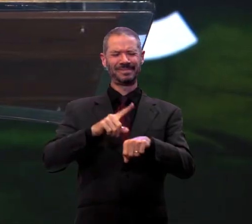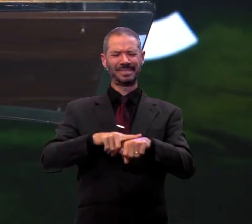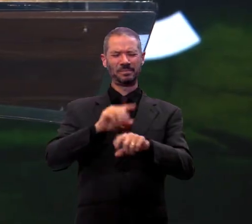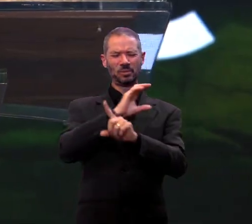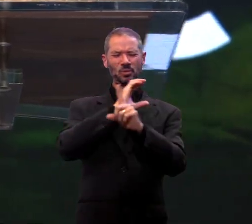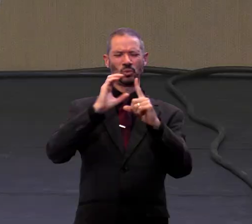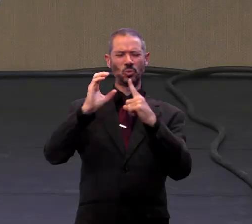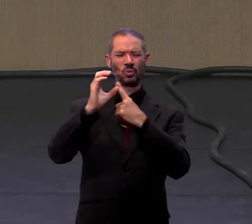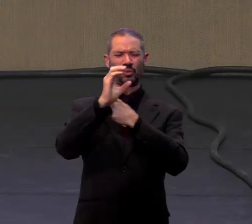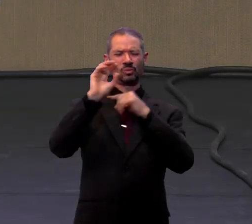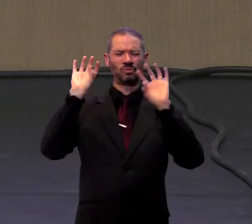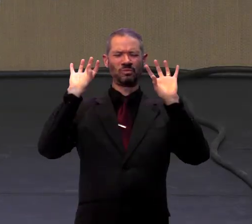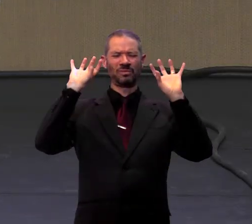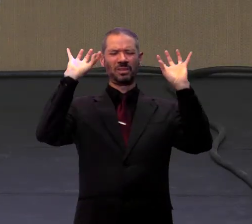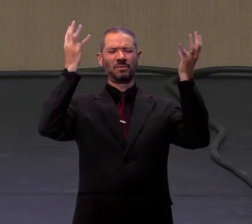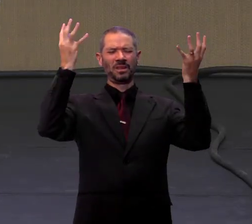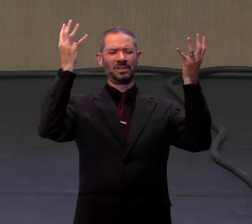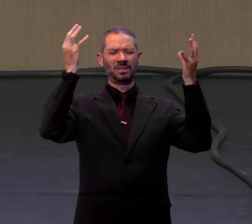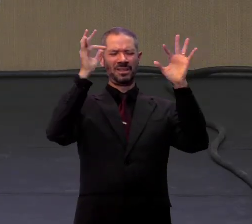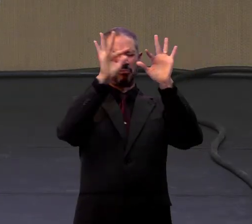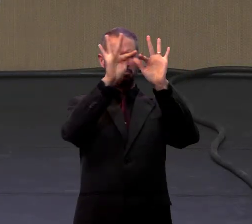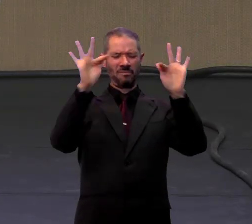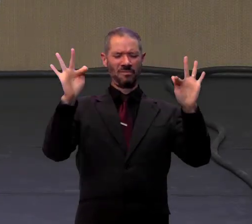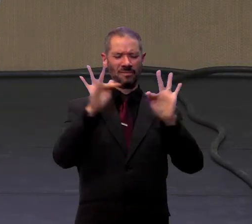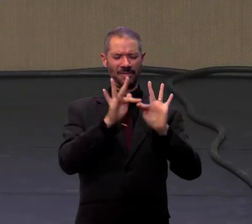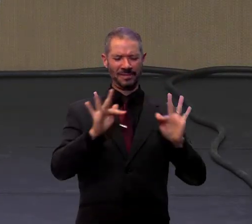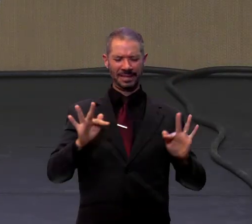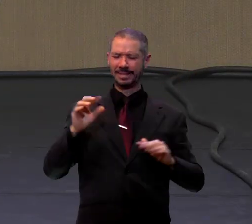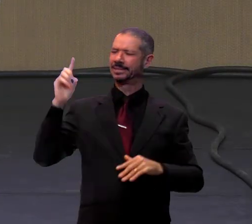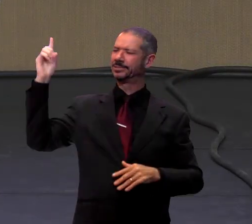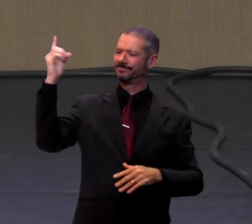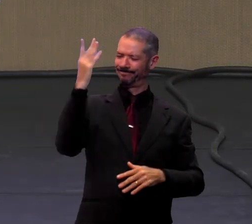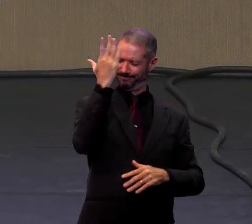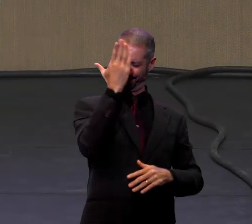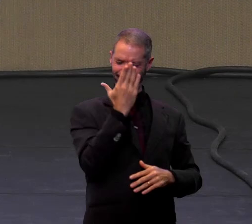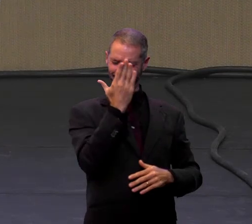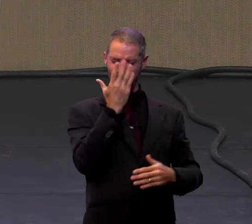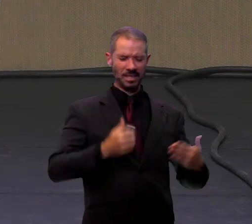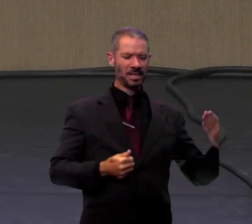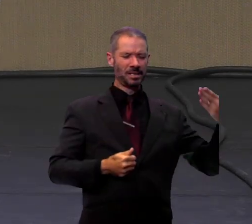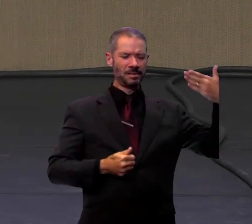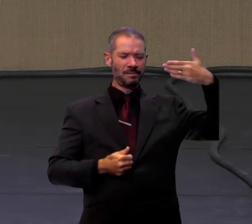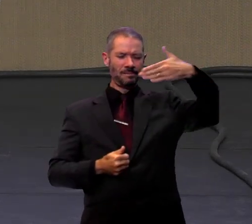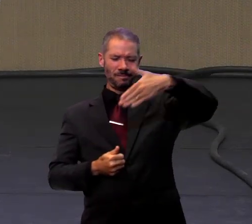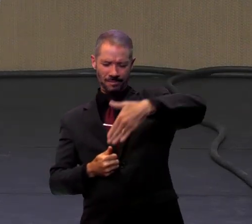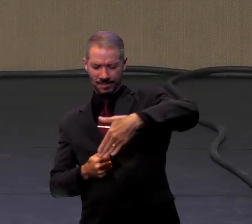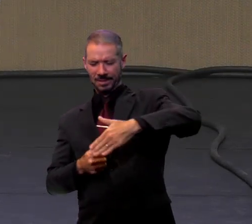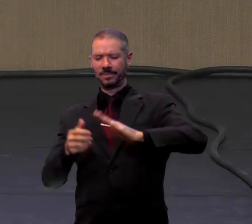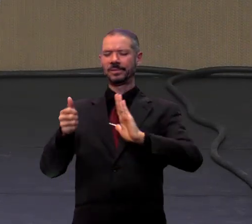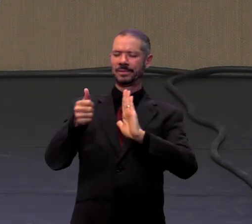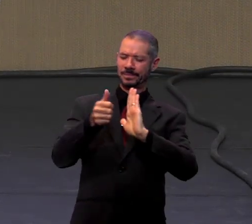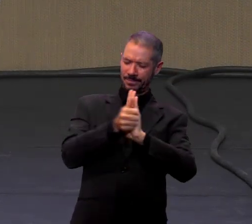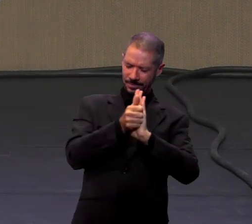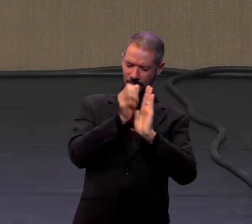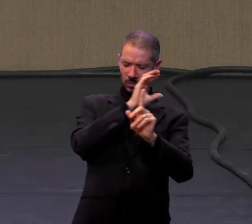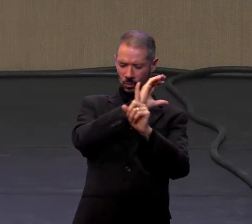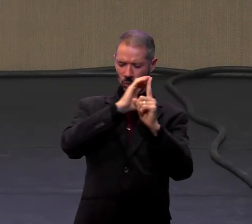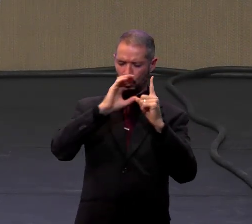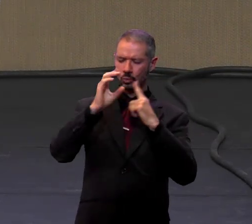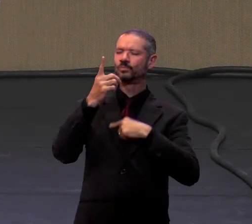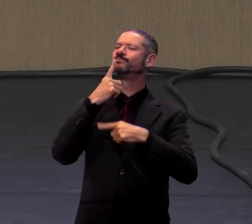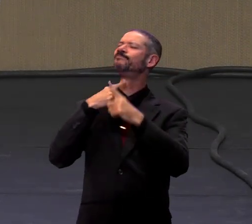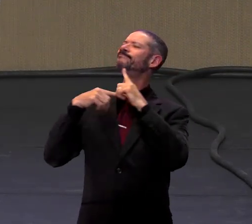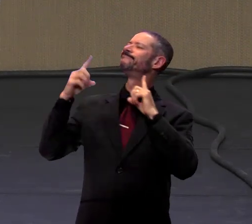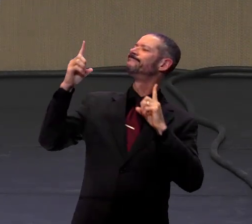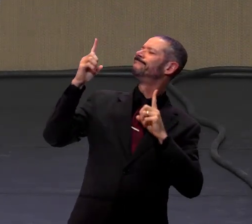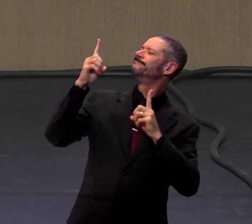de celebração. Estamos felizes na tua presença, mas viemos para este tempo desejando encontrar